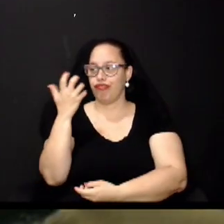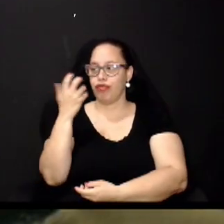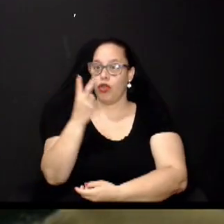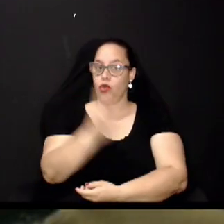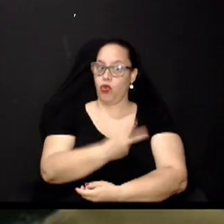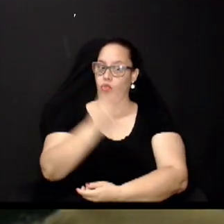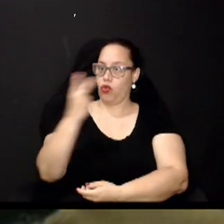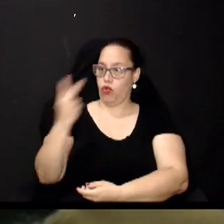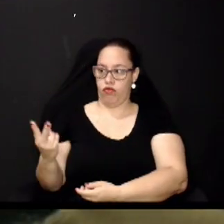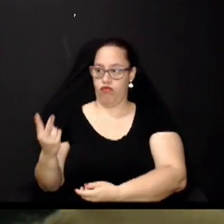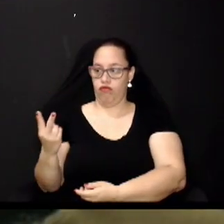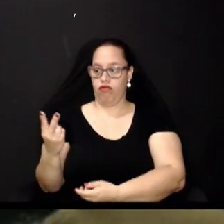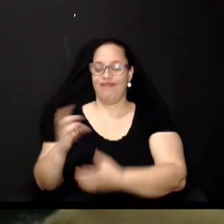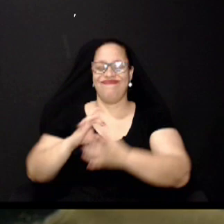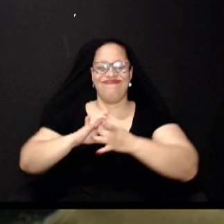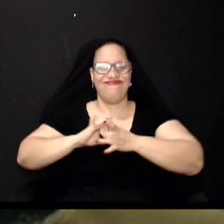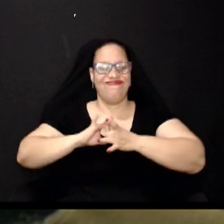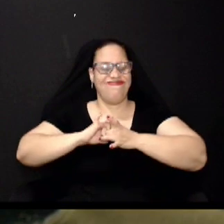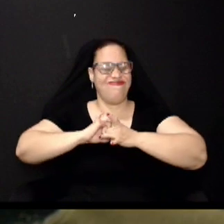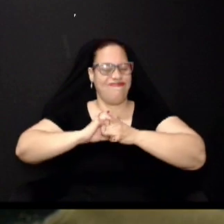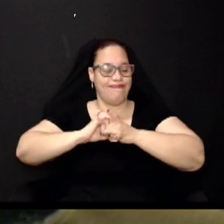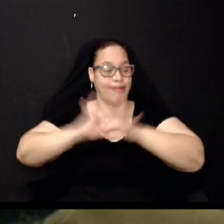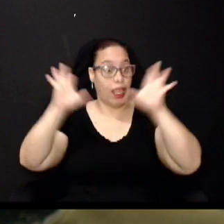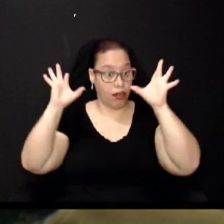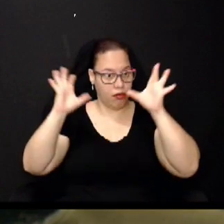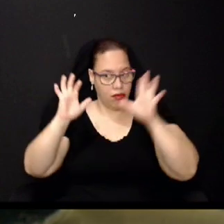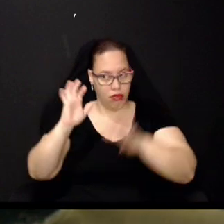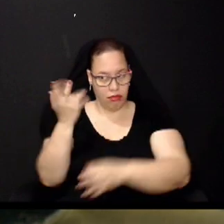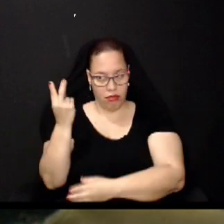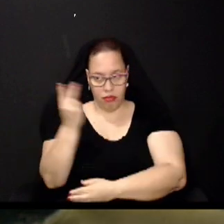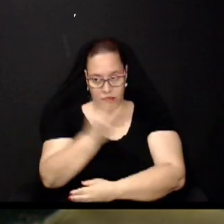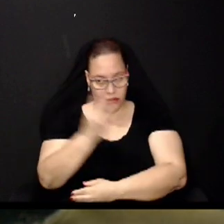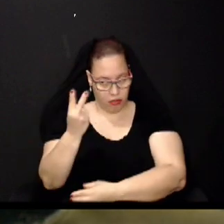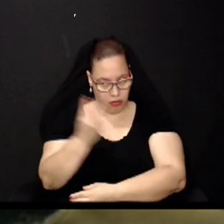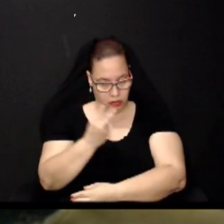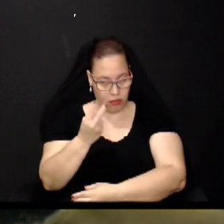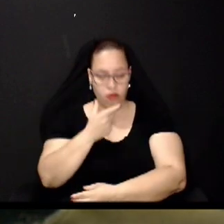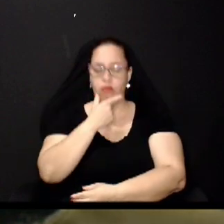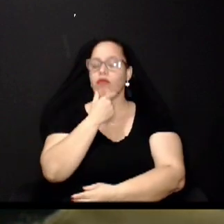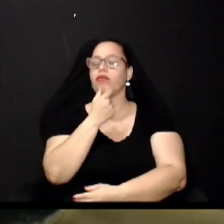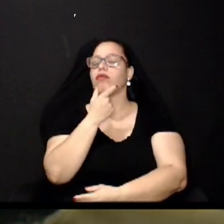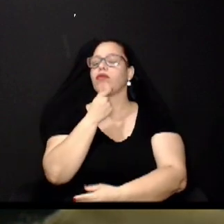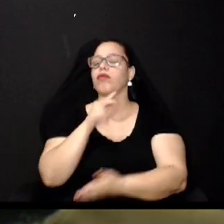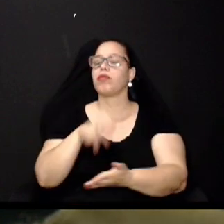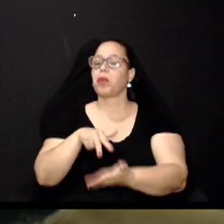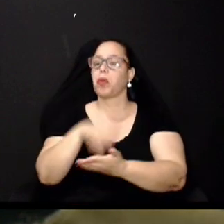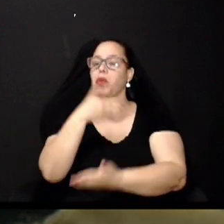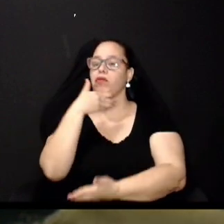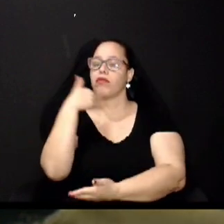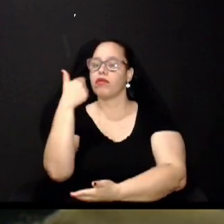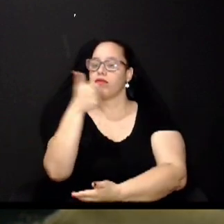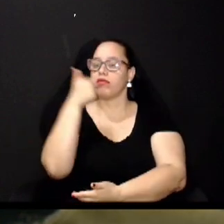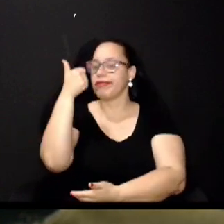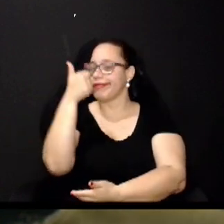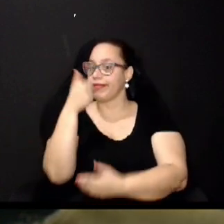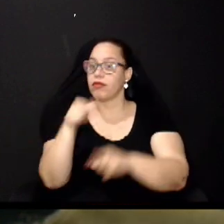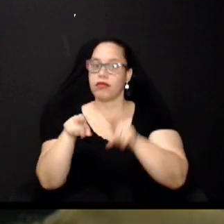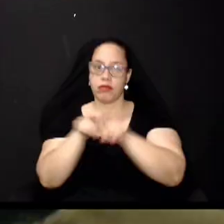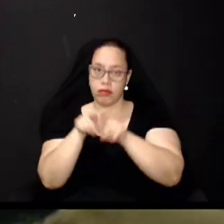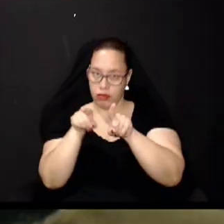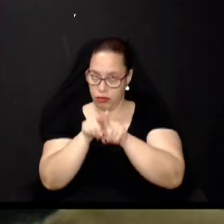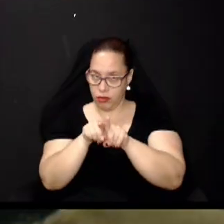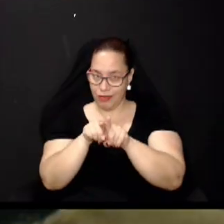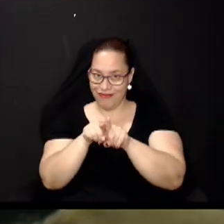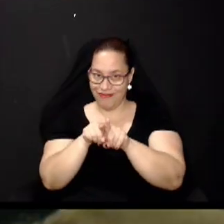e a libertação também acontece dos dois lados, né, o homem ele também melhora, o homem também vai voar,